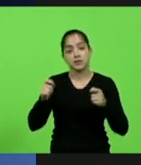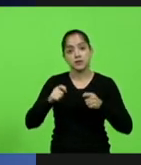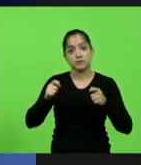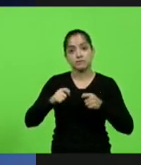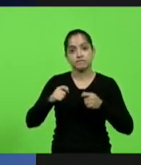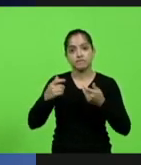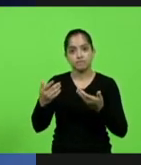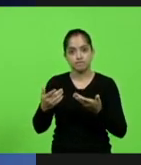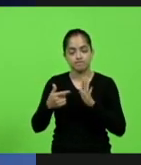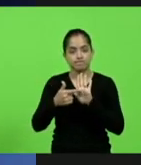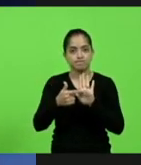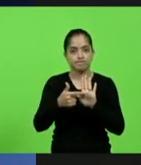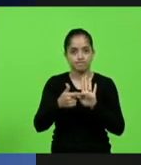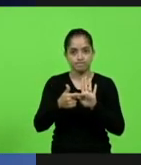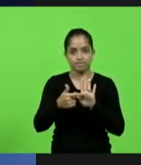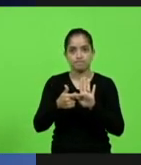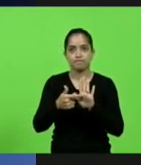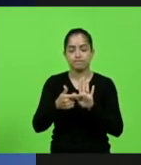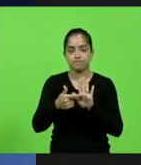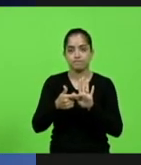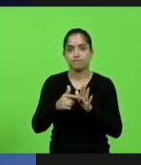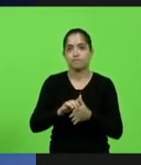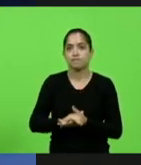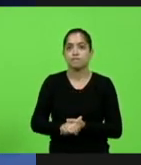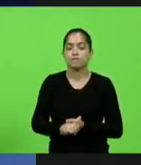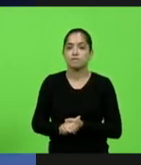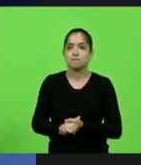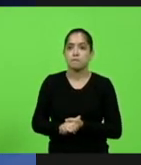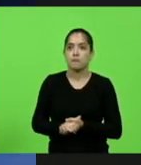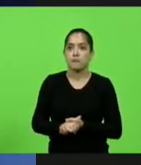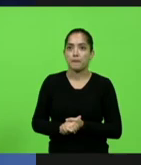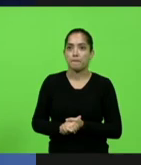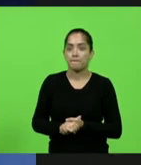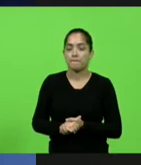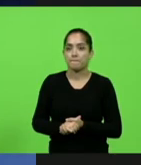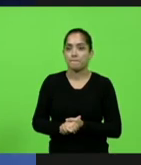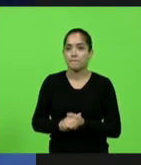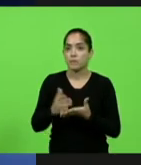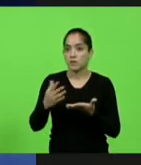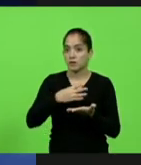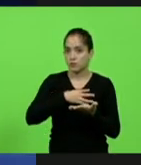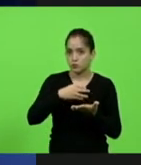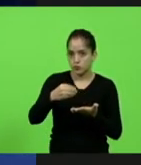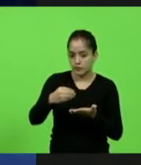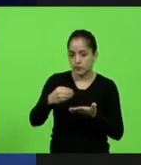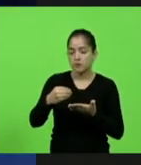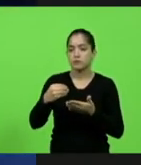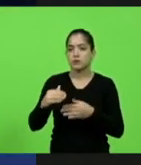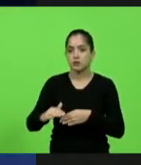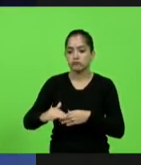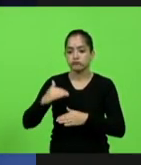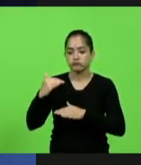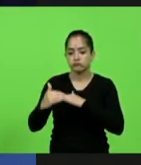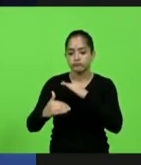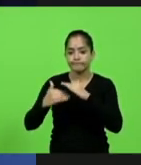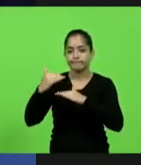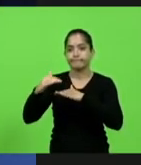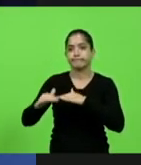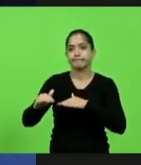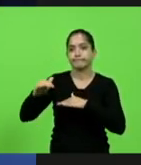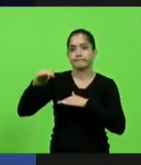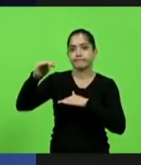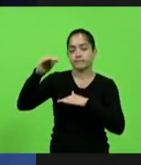ocorrer nesse ambiente. E os filhos, eles crescem, desenvolvem,